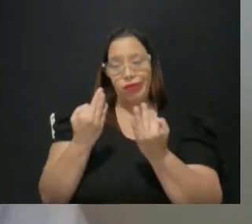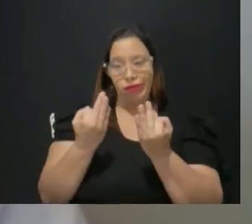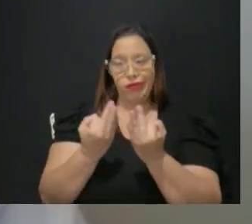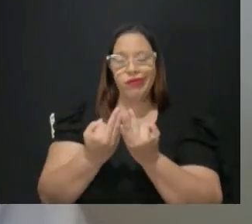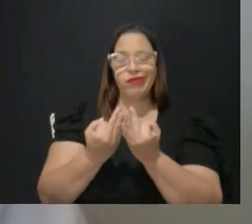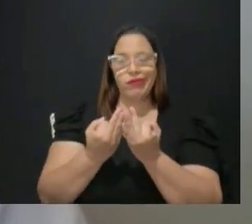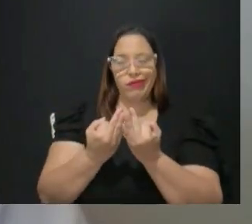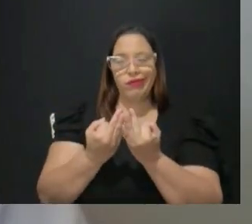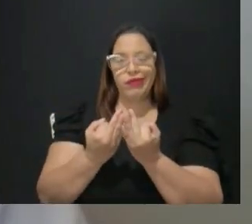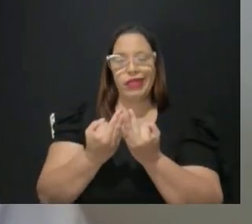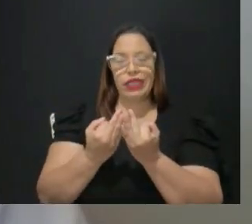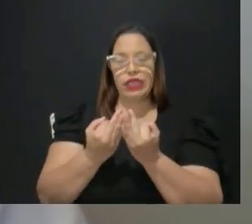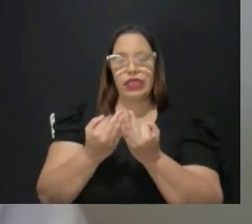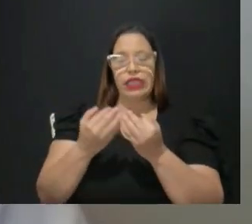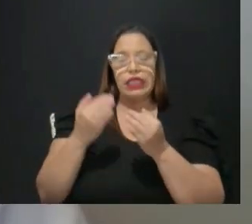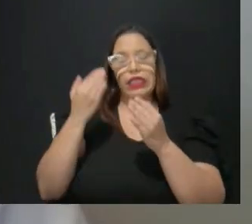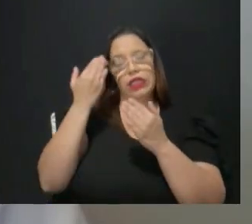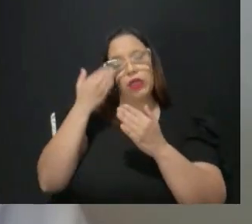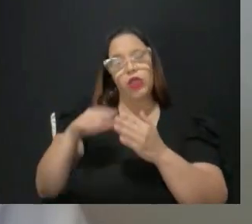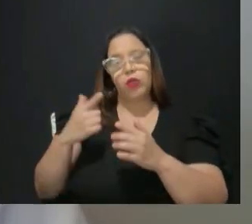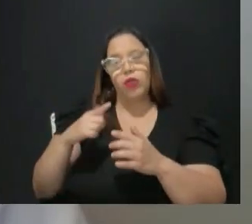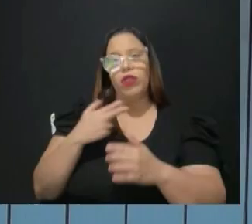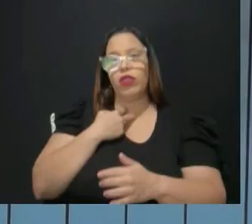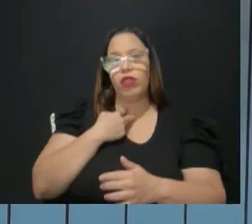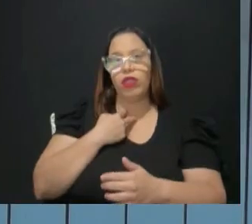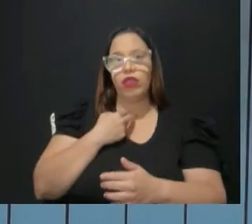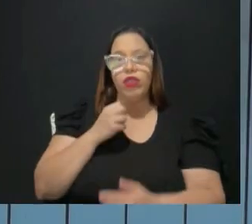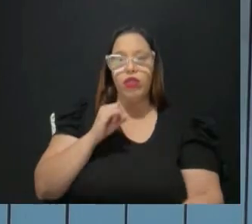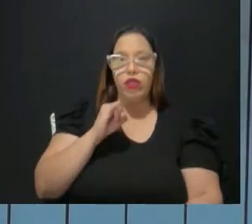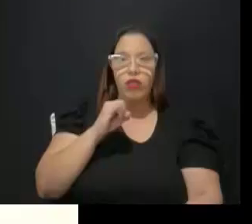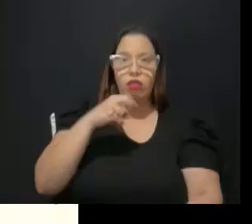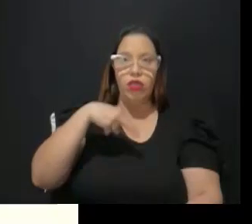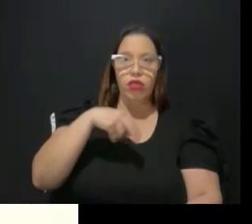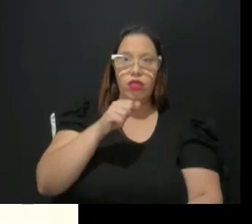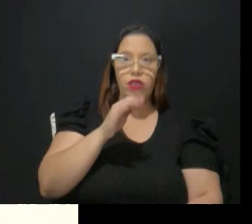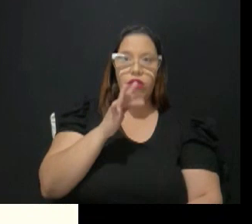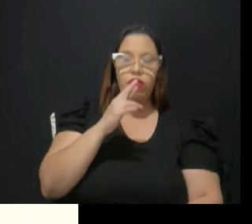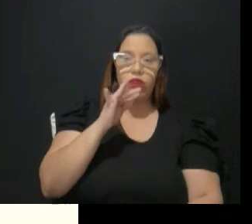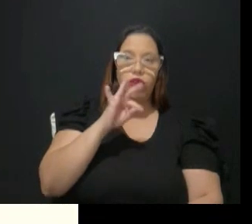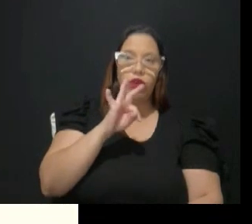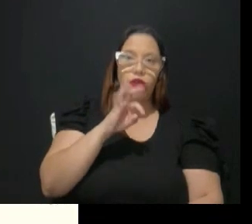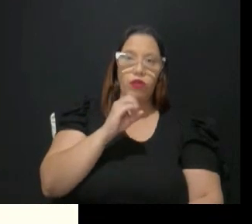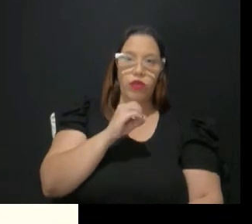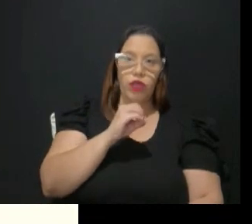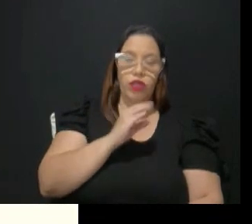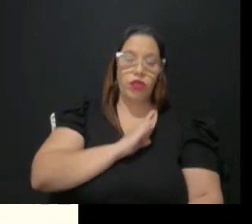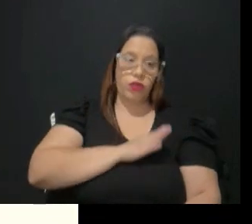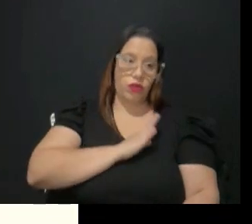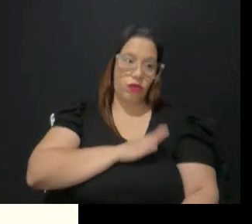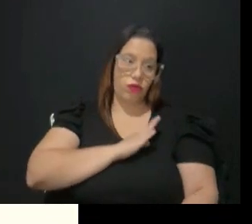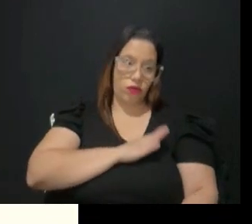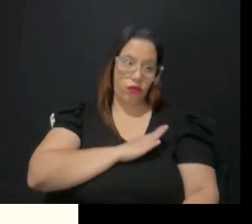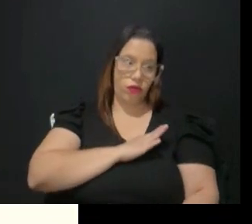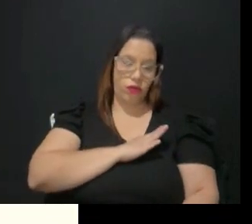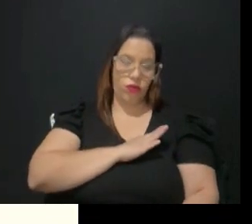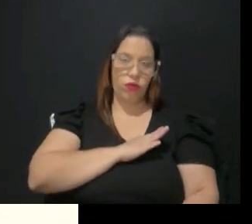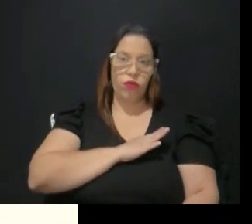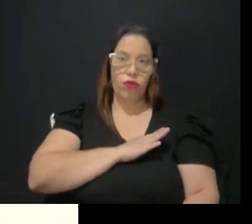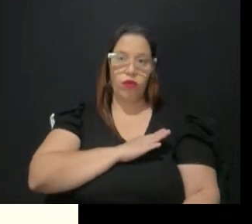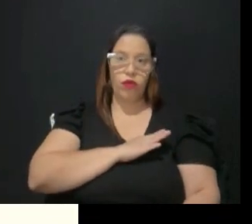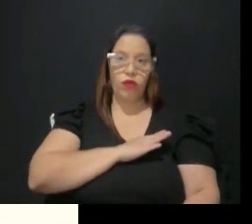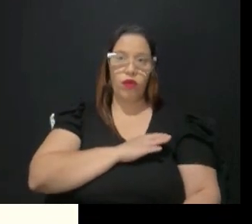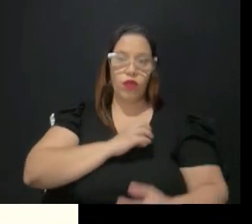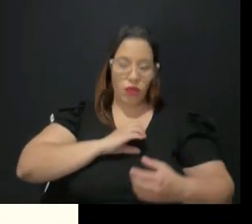familiar por conta de incapacidade. E o infarto? O infarto do miocárdio, ele é